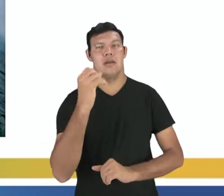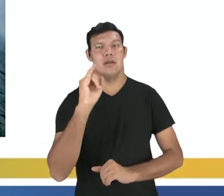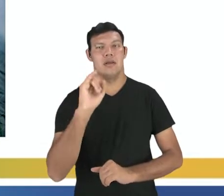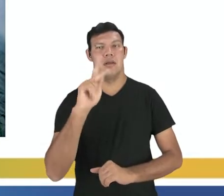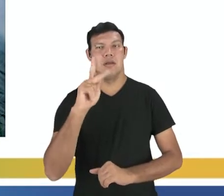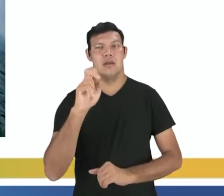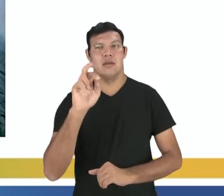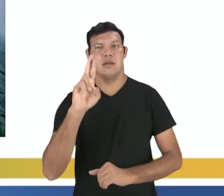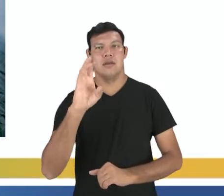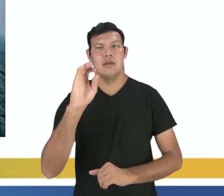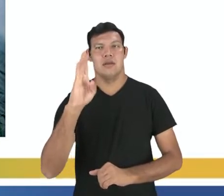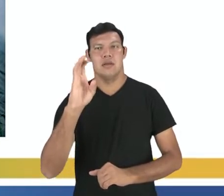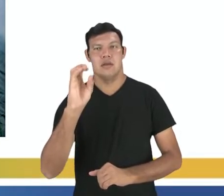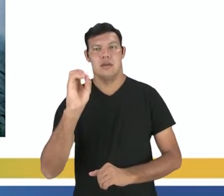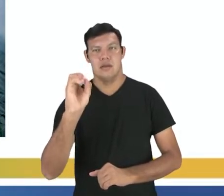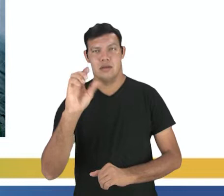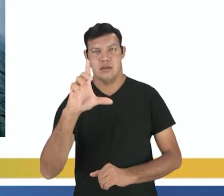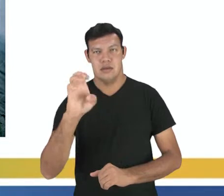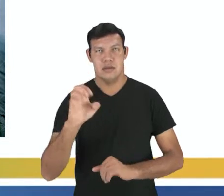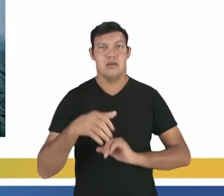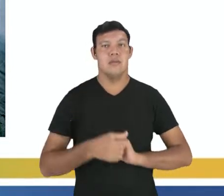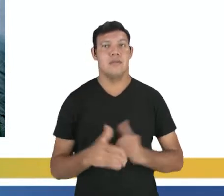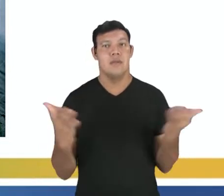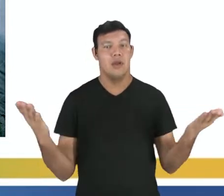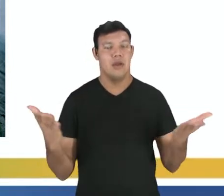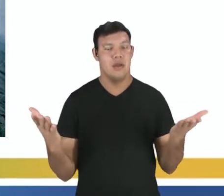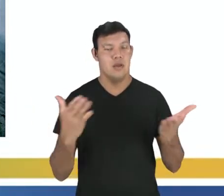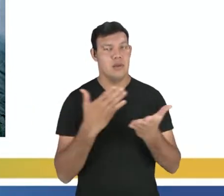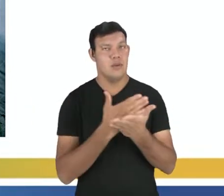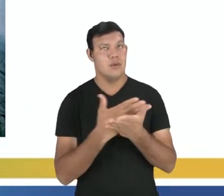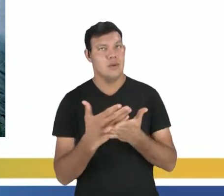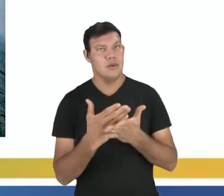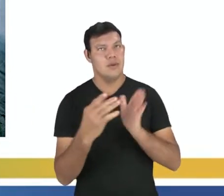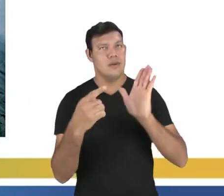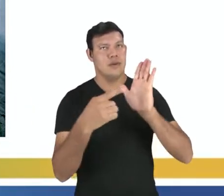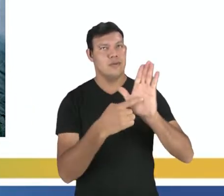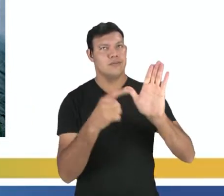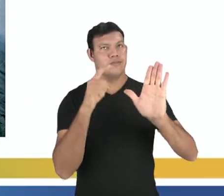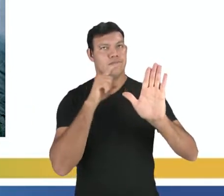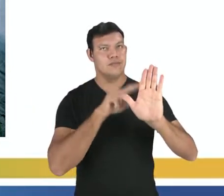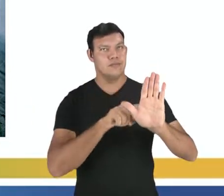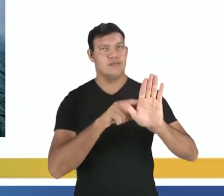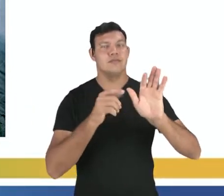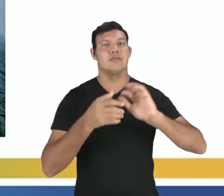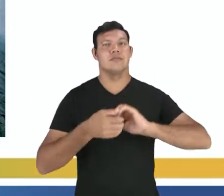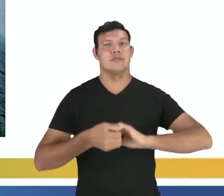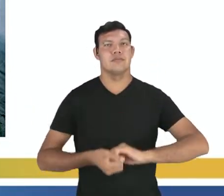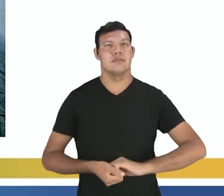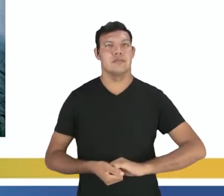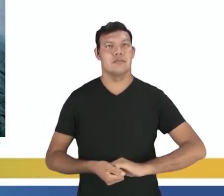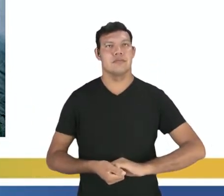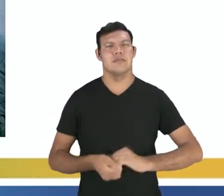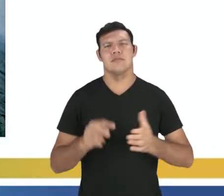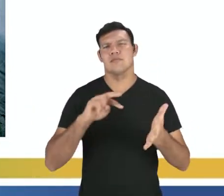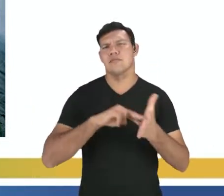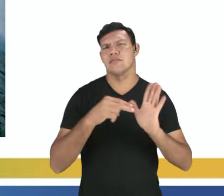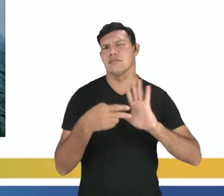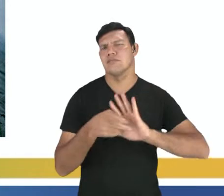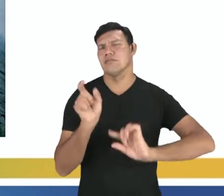linguagem. Nós vamos começar falando da metáfora, metaphor. O que é